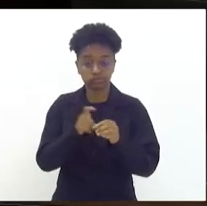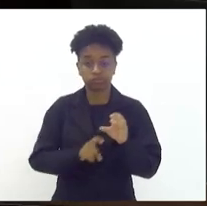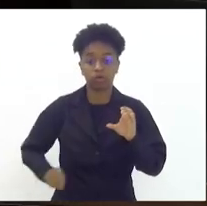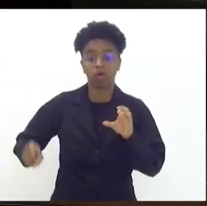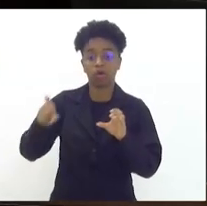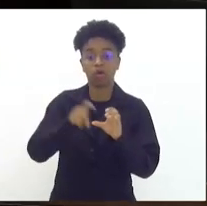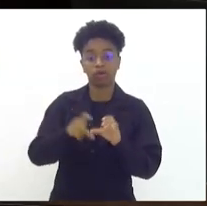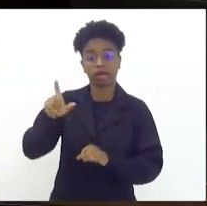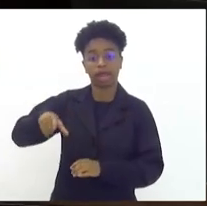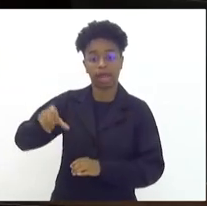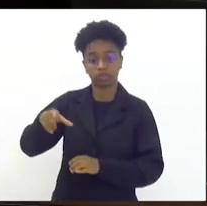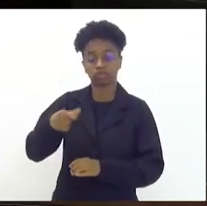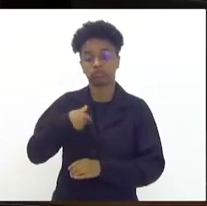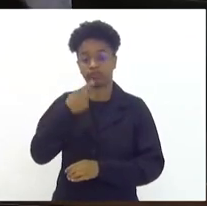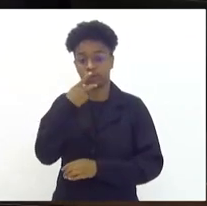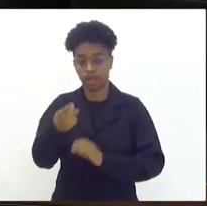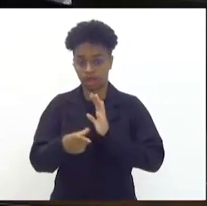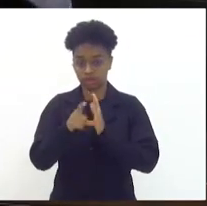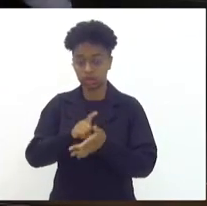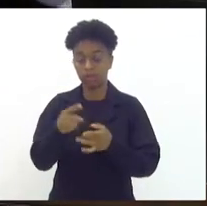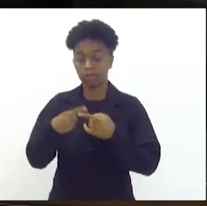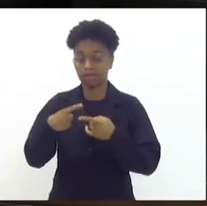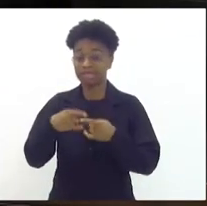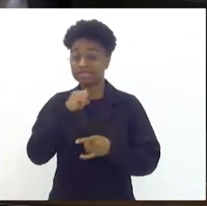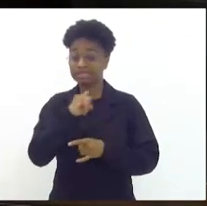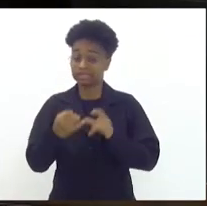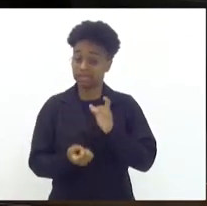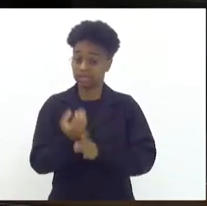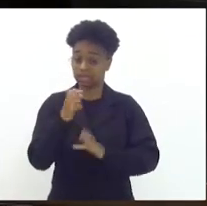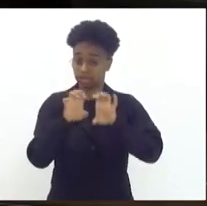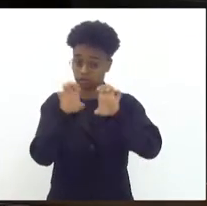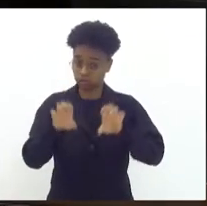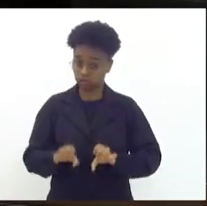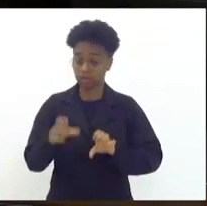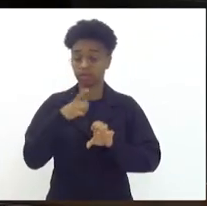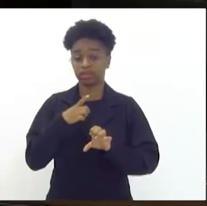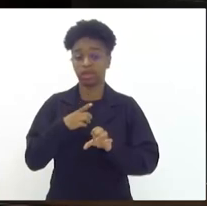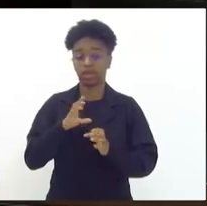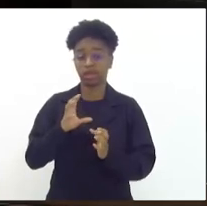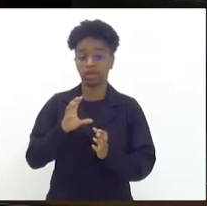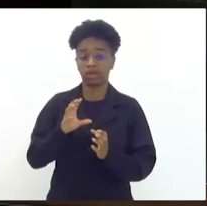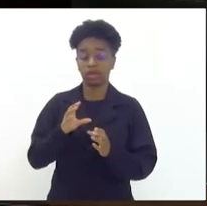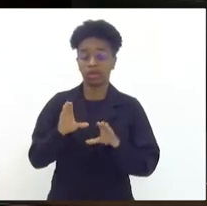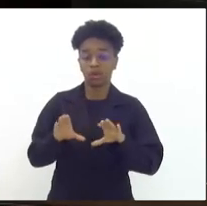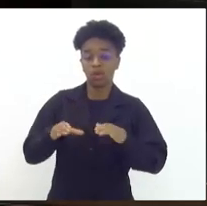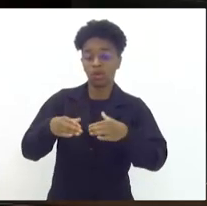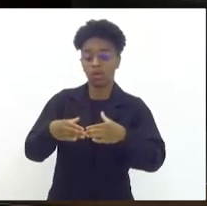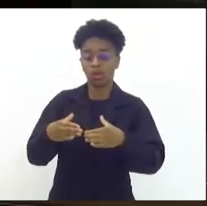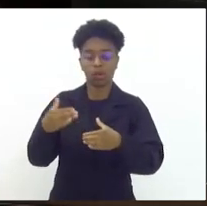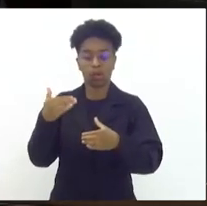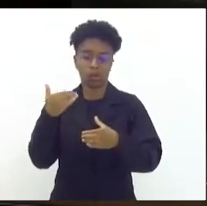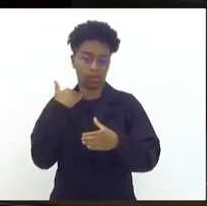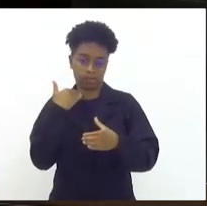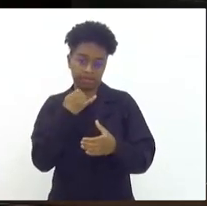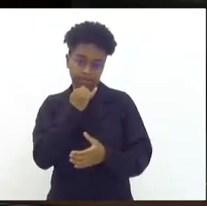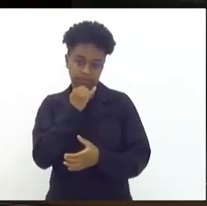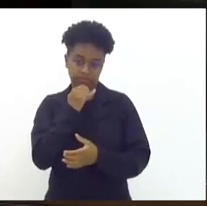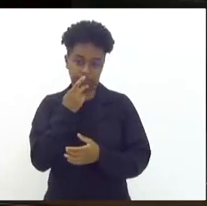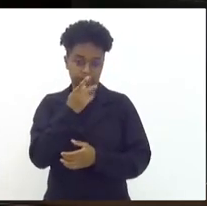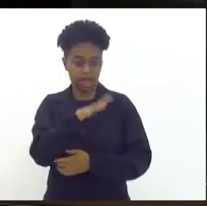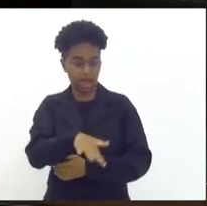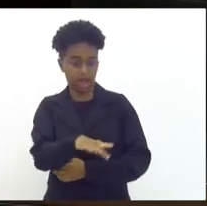eu comentava a pouco se eu crio uma estrutura com uma conta centralizadora que diz ao setor produtivo principalmente